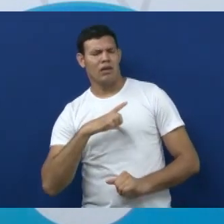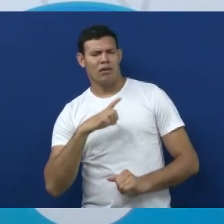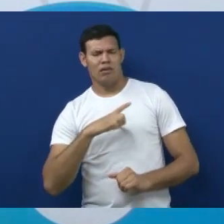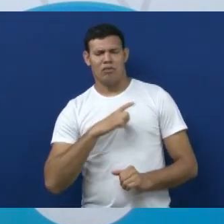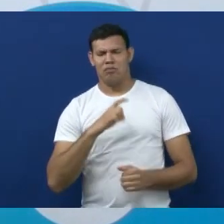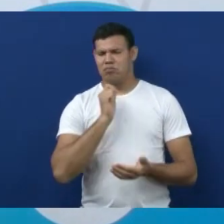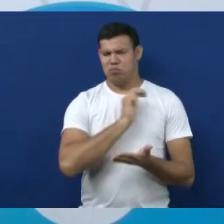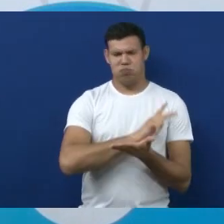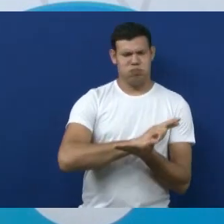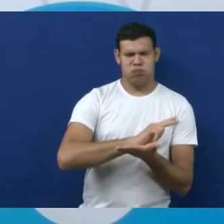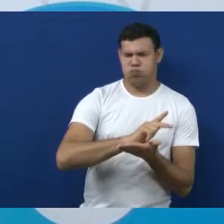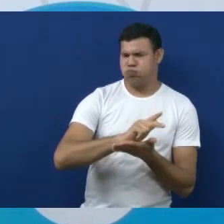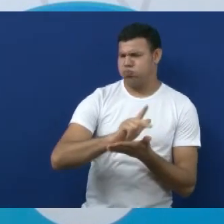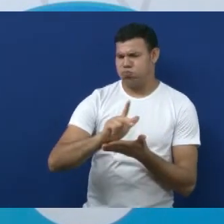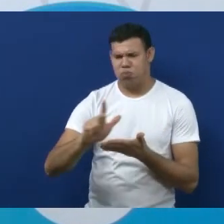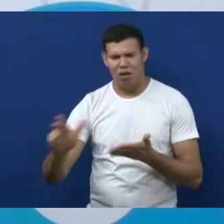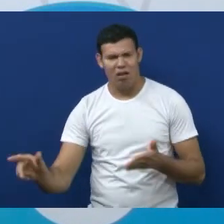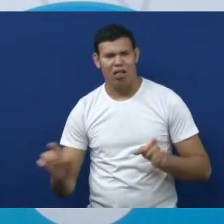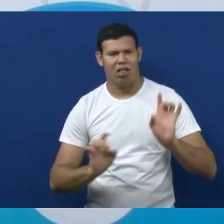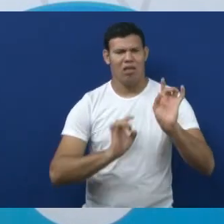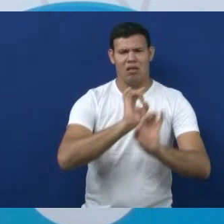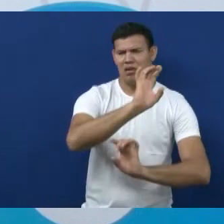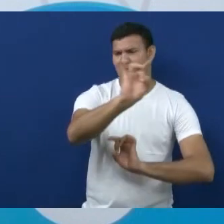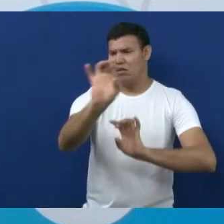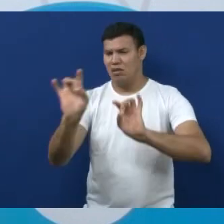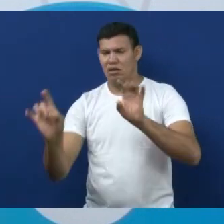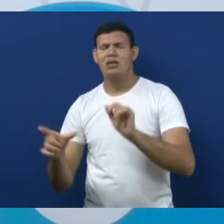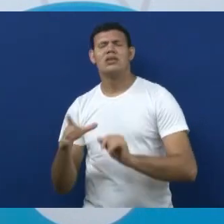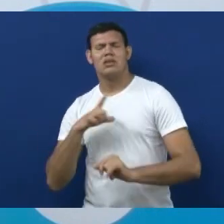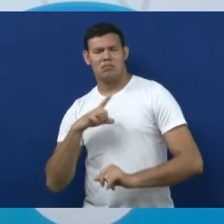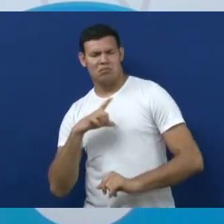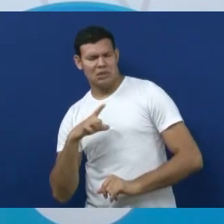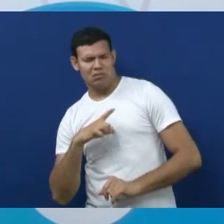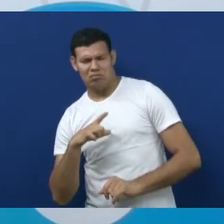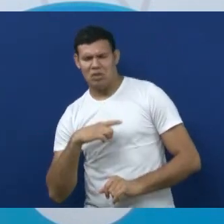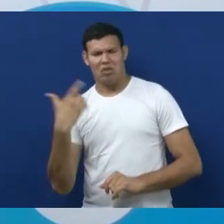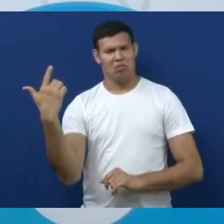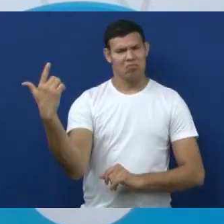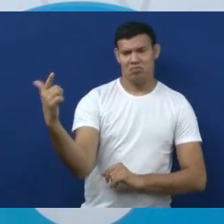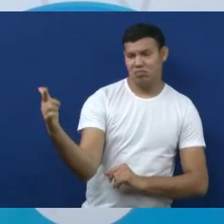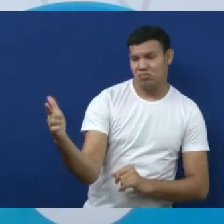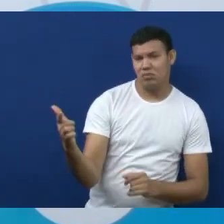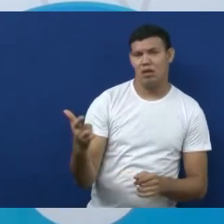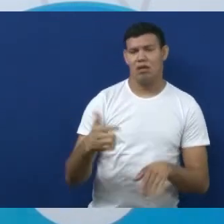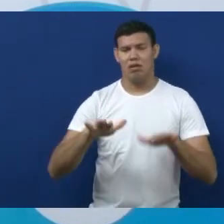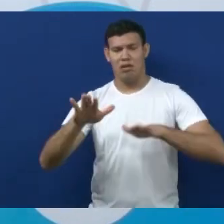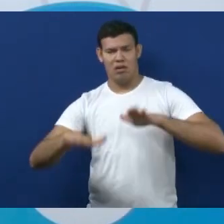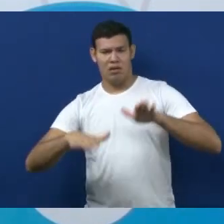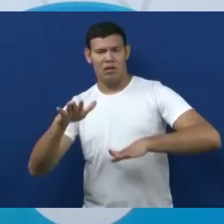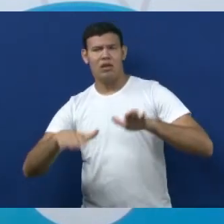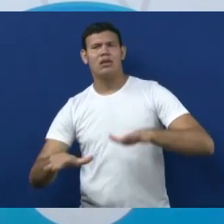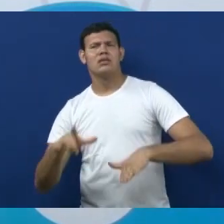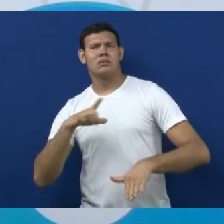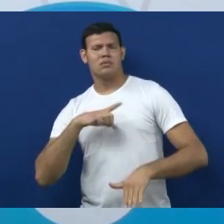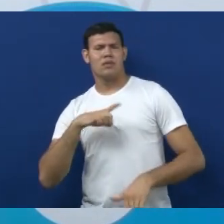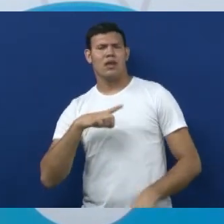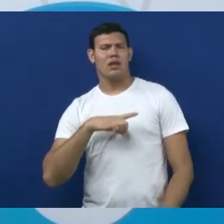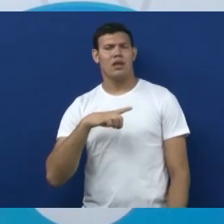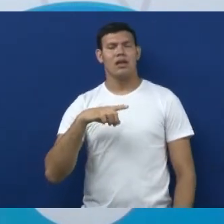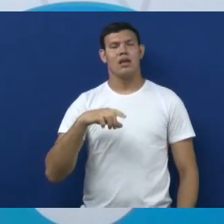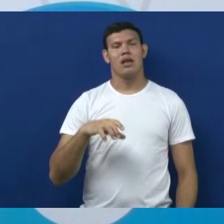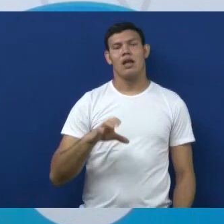da matéria são específicas, algumas vão ter, outras não. Existe uma classificação